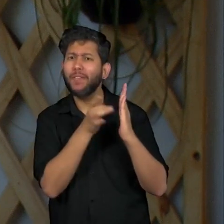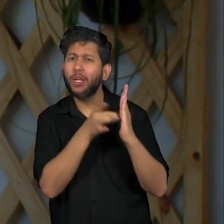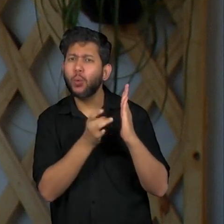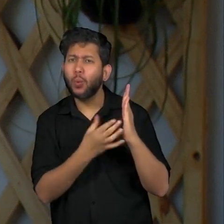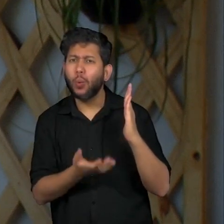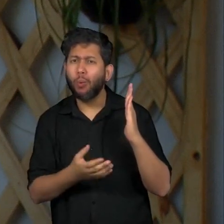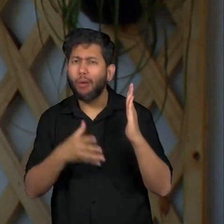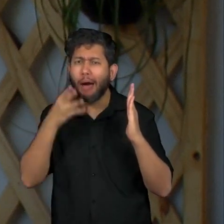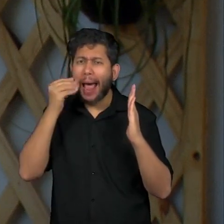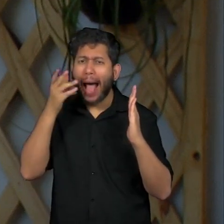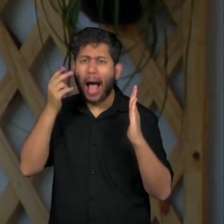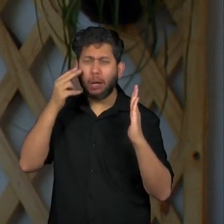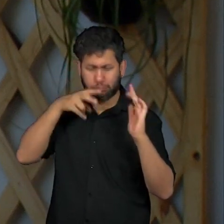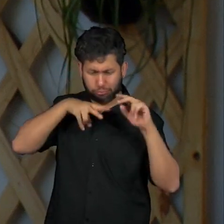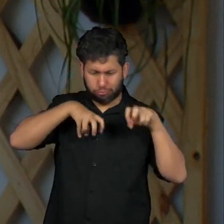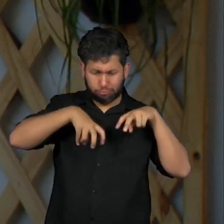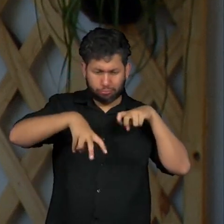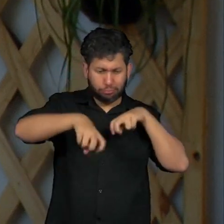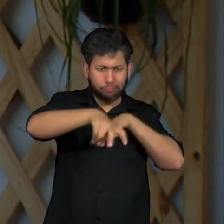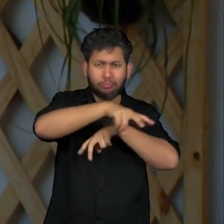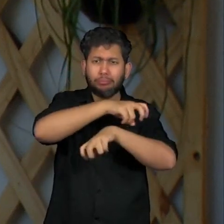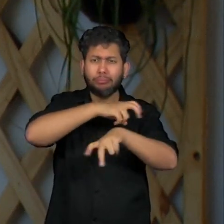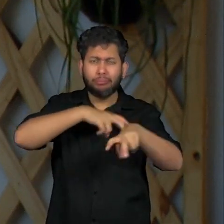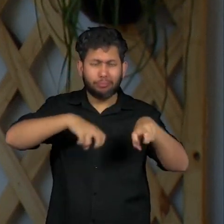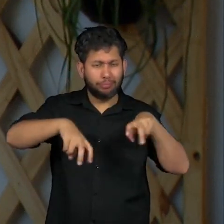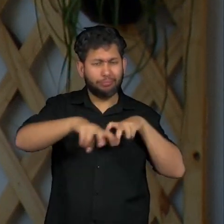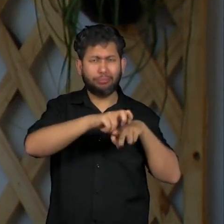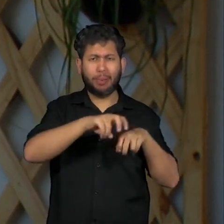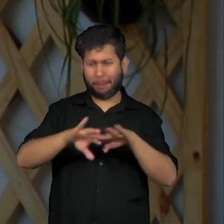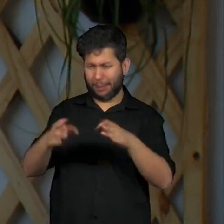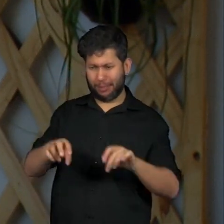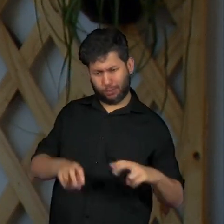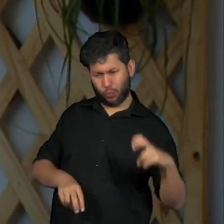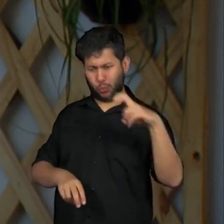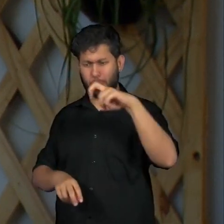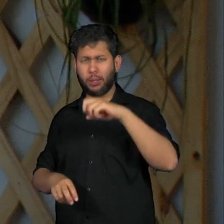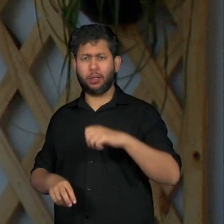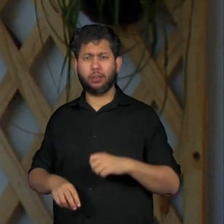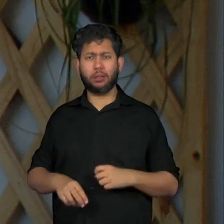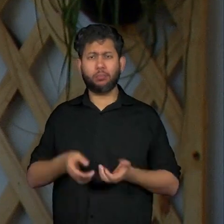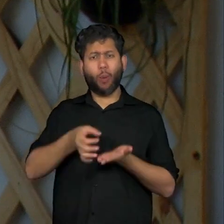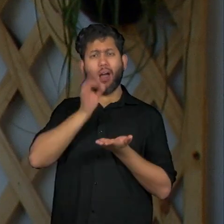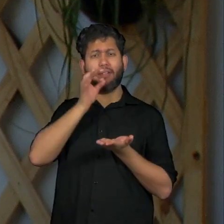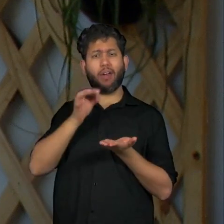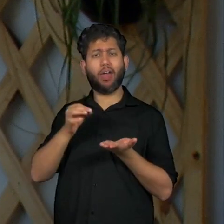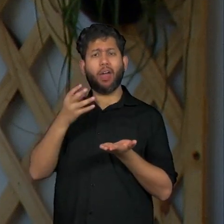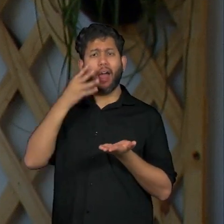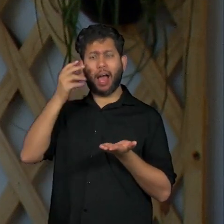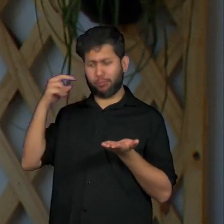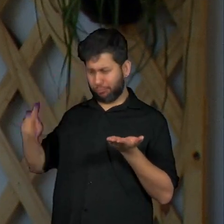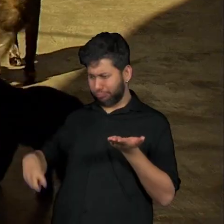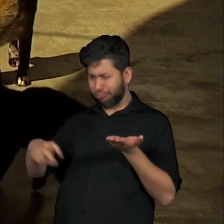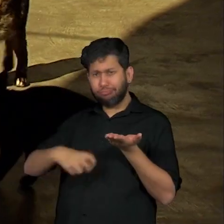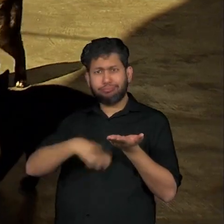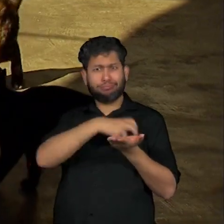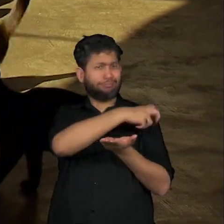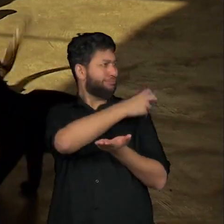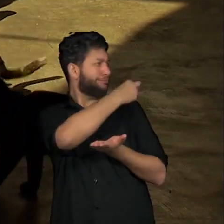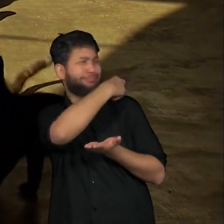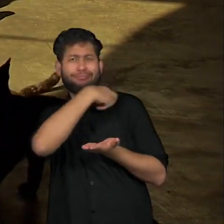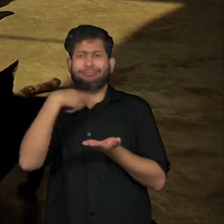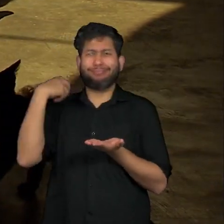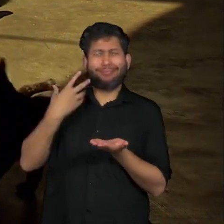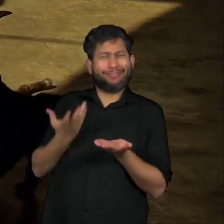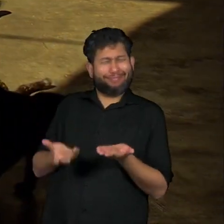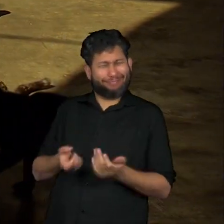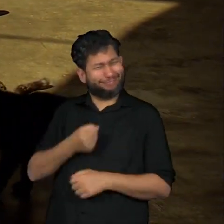tomando café, com os gatos ali andando, o gato andando na mesa, subindo no colo. Eu falei, gente, que sonho é esse? O que é isso?